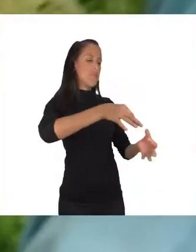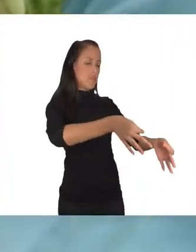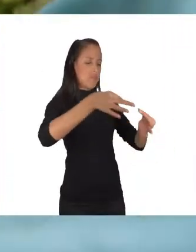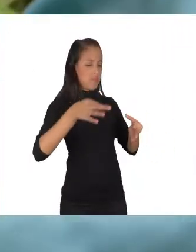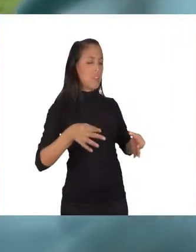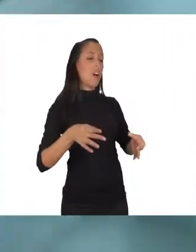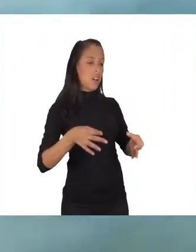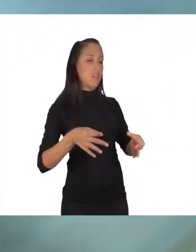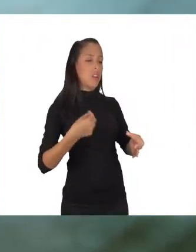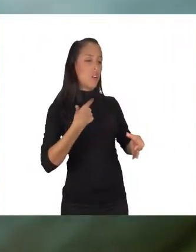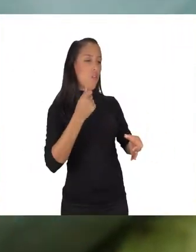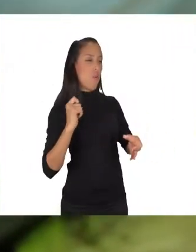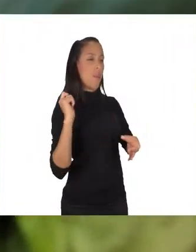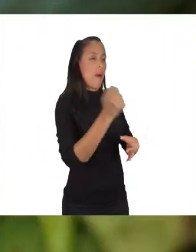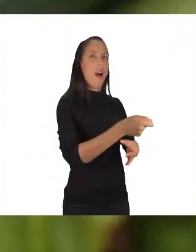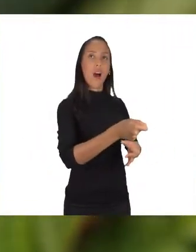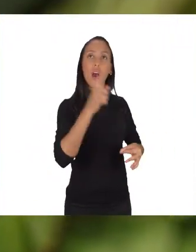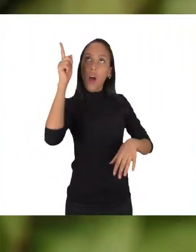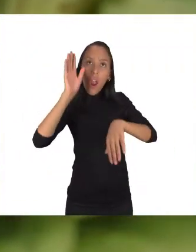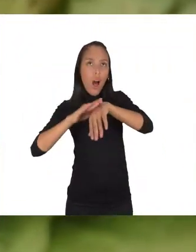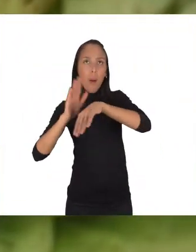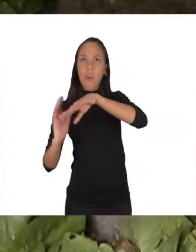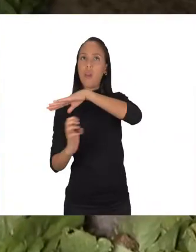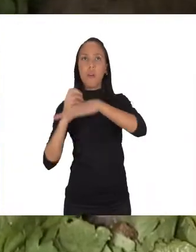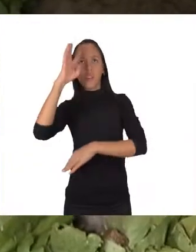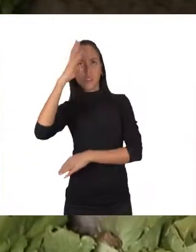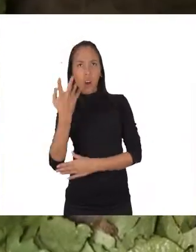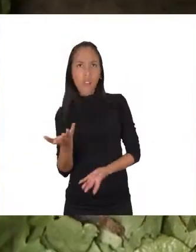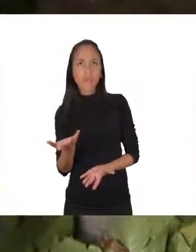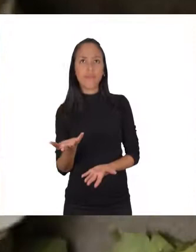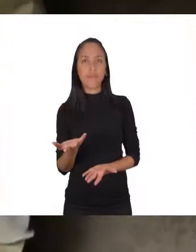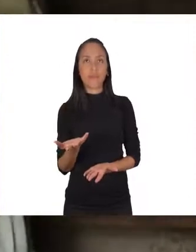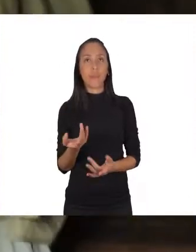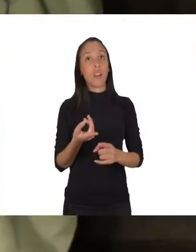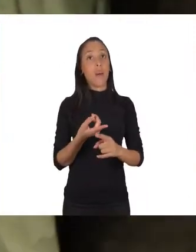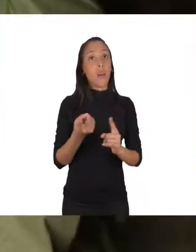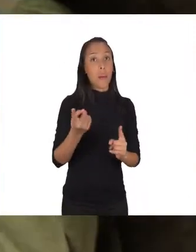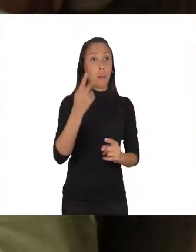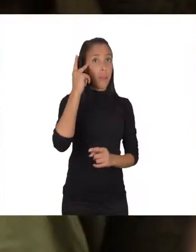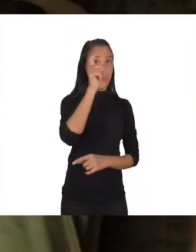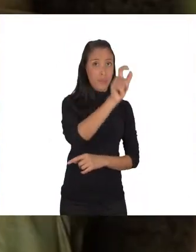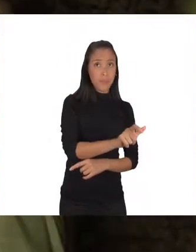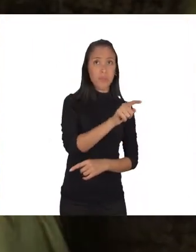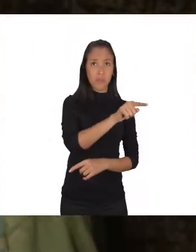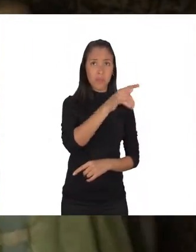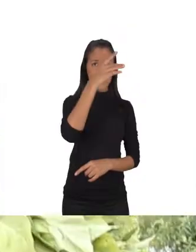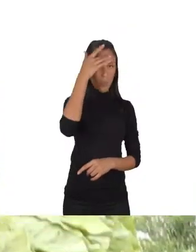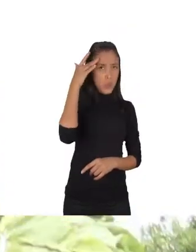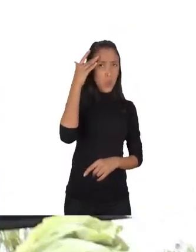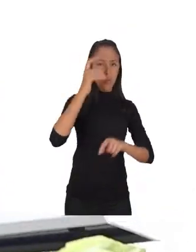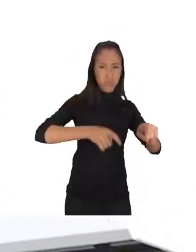e o valor então que vai ser dado ao produto também é a empresa que determina. Para poder produzir naquelas condições, esses